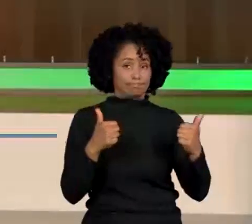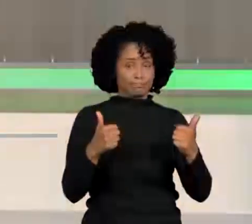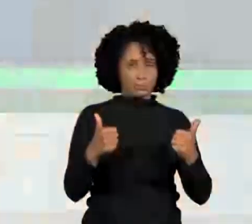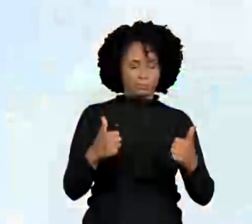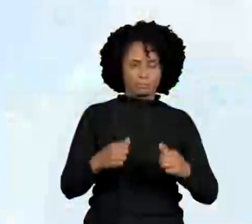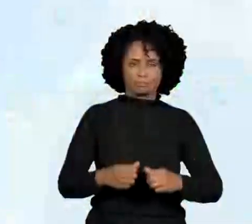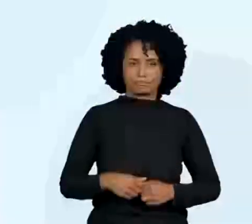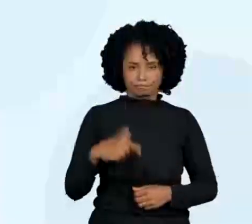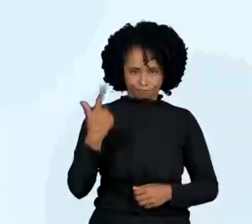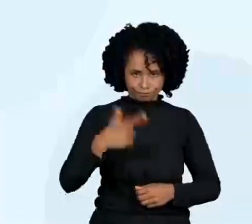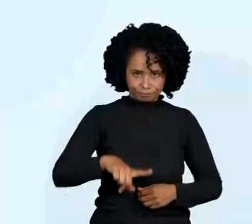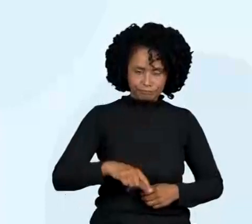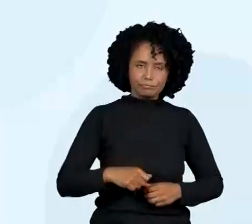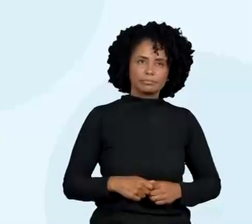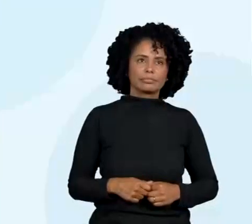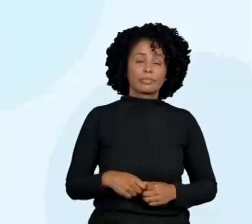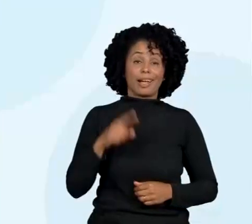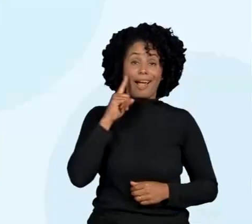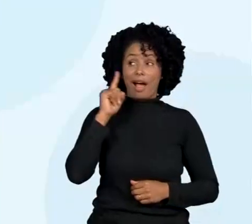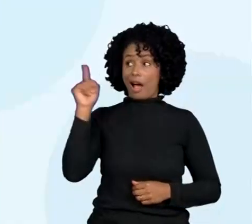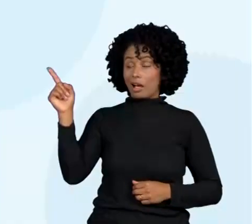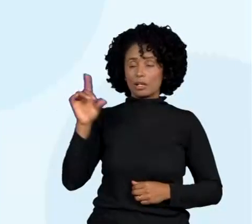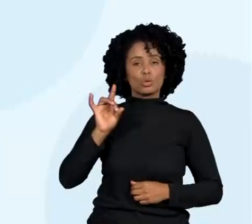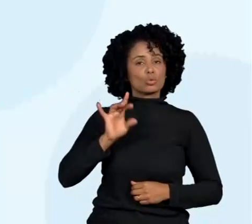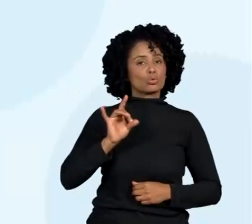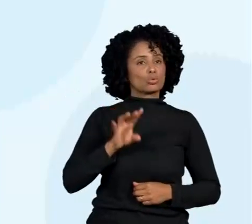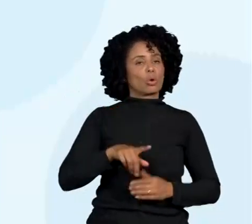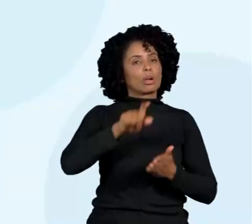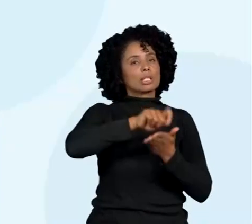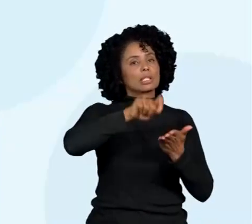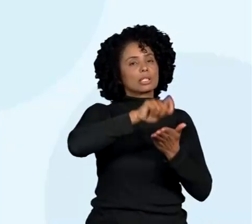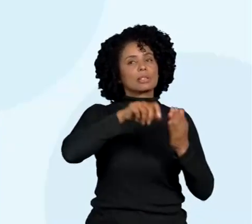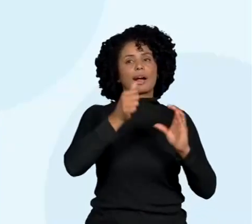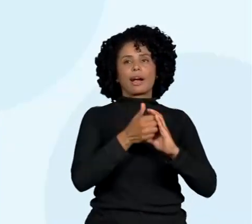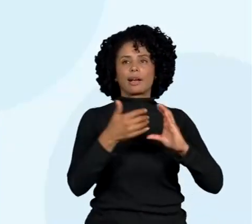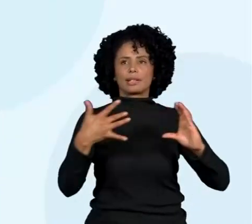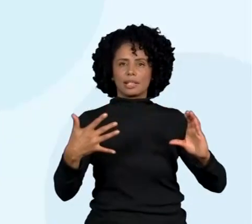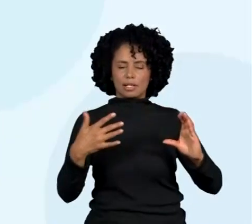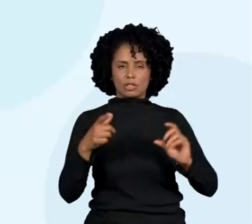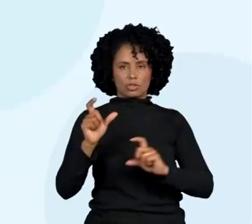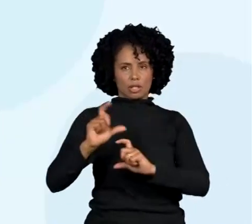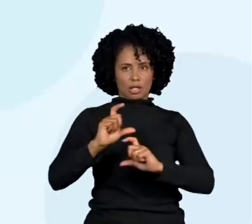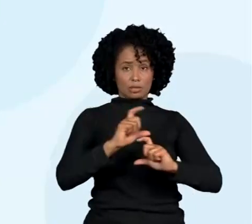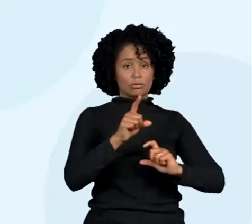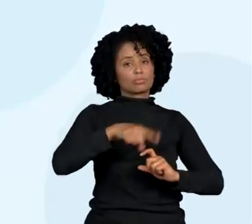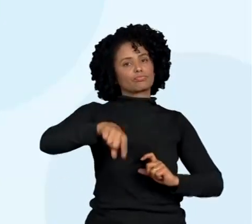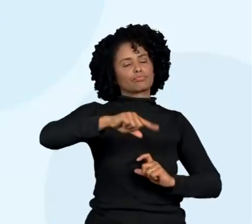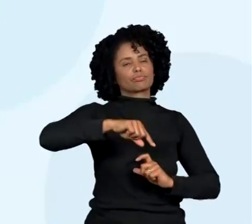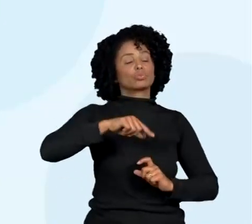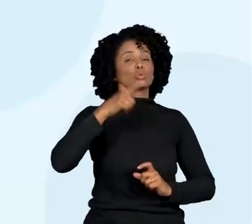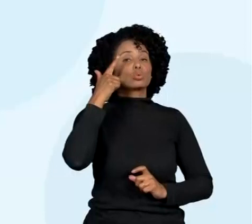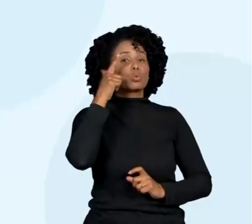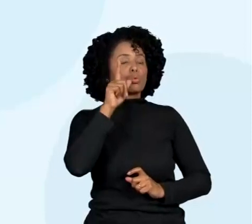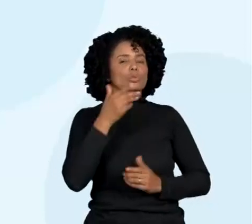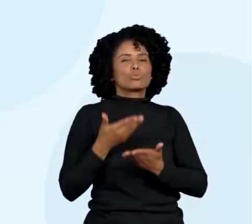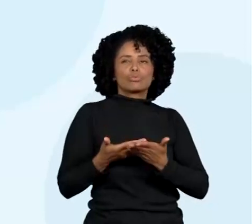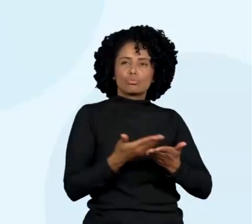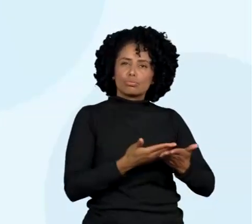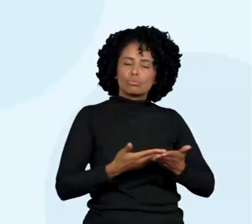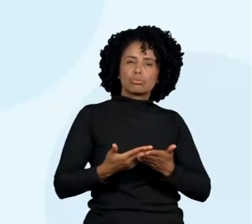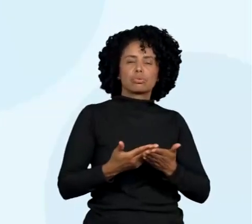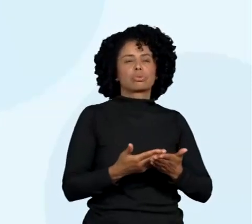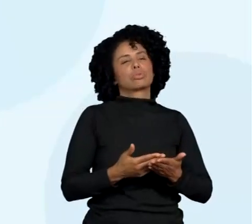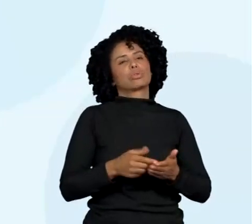pouquinho. Aqui, eu deixei por escrito as características das tirinhas para que vocês revejam.